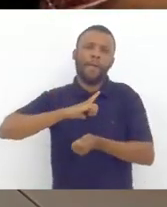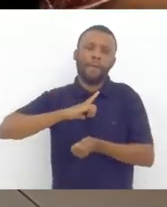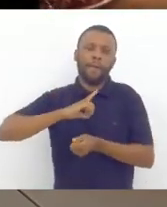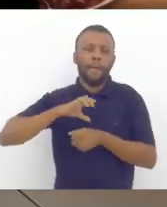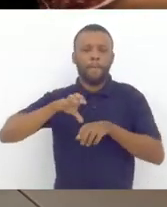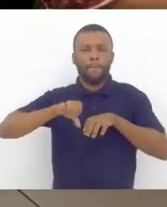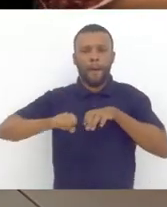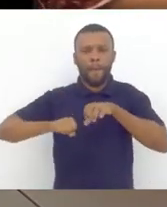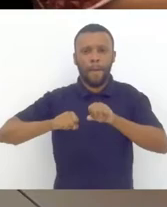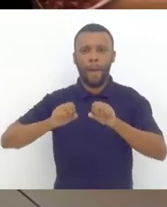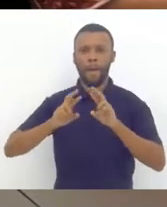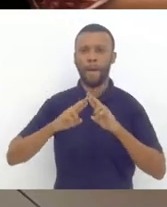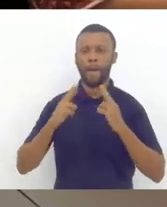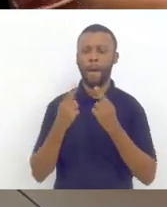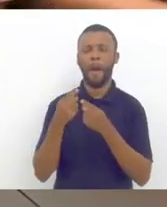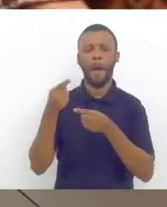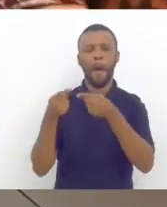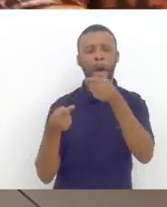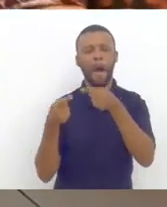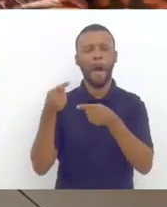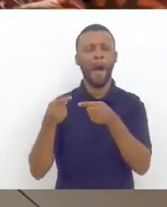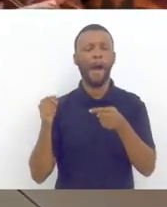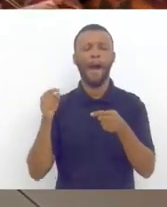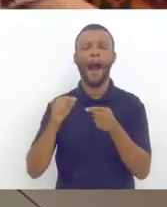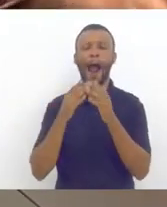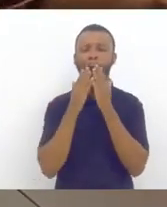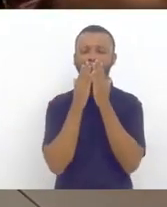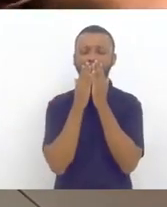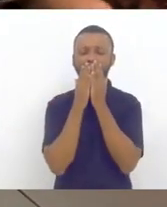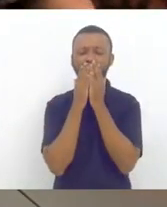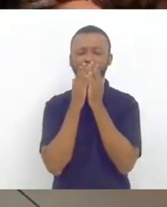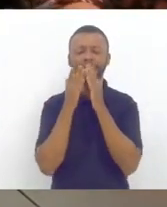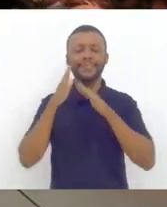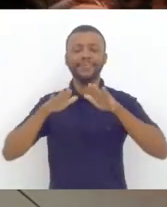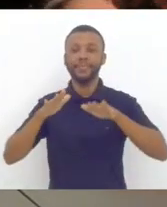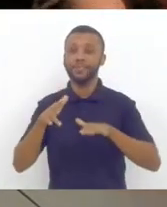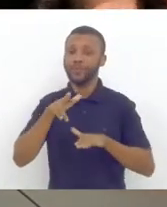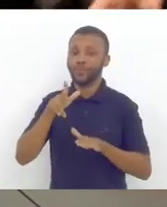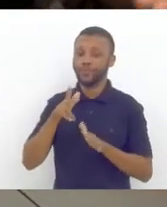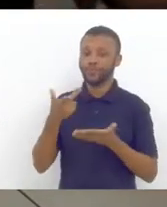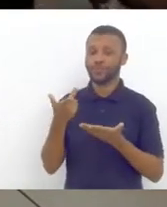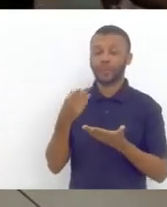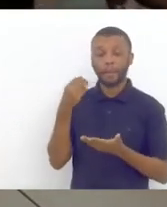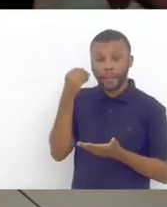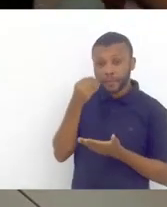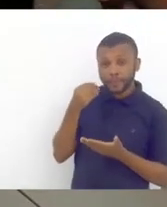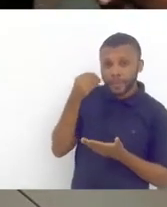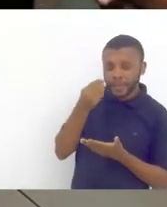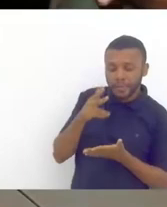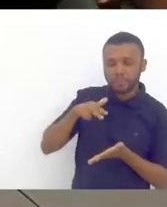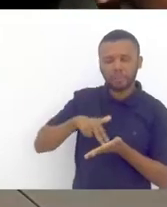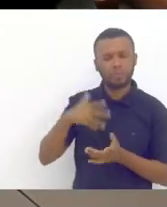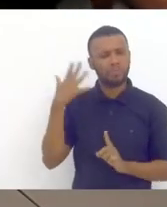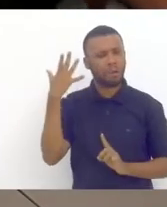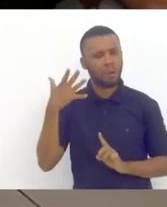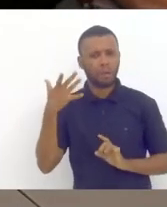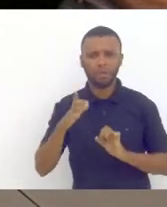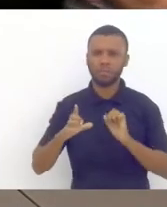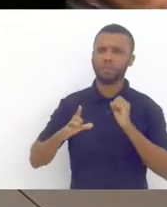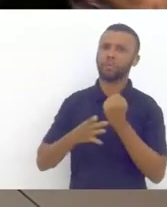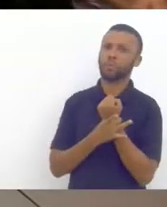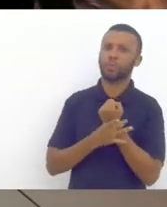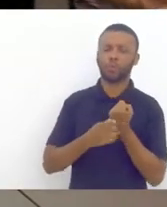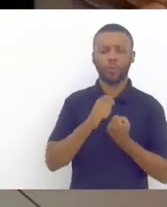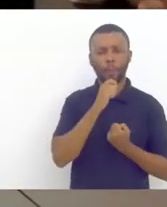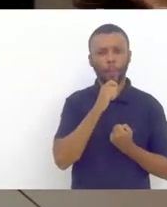dominando a reunião, que era um debate que também não é o meu local de segurança,